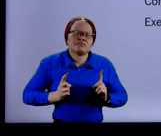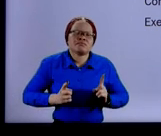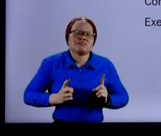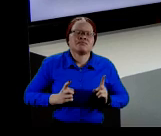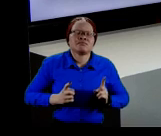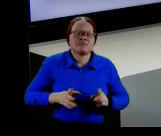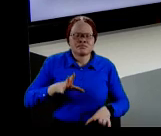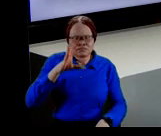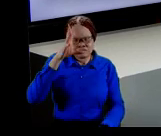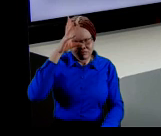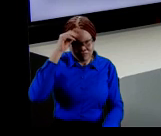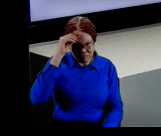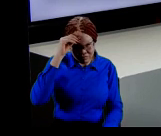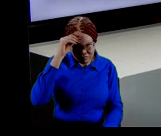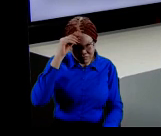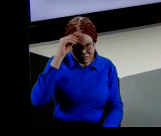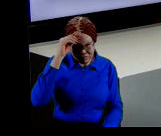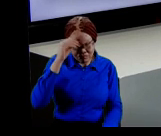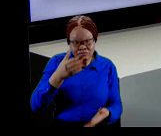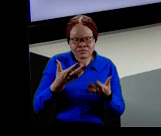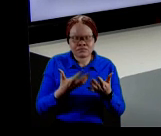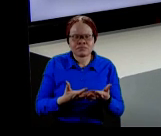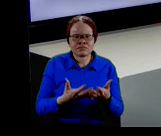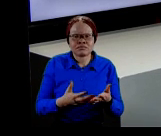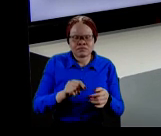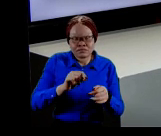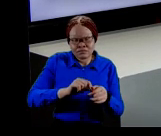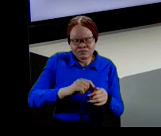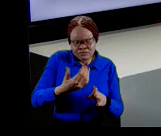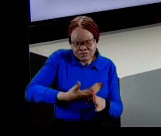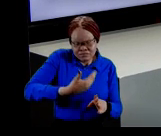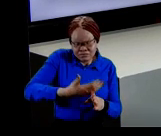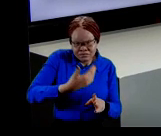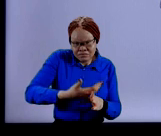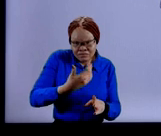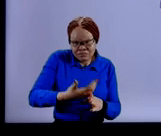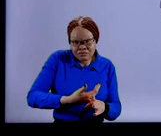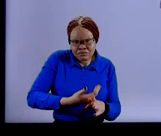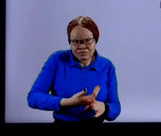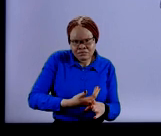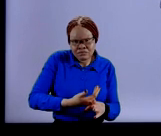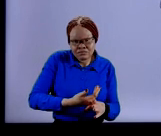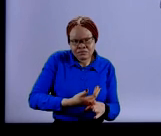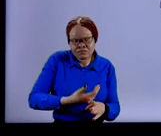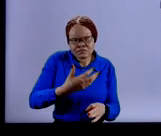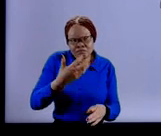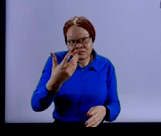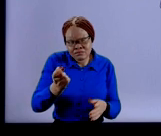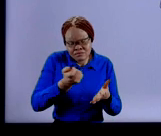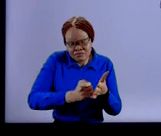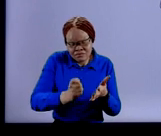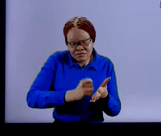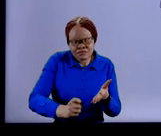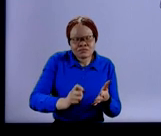feminino perceberam meninos e agora vamos exercitar a atividade